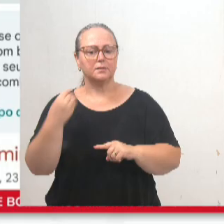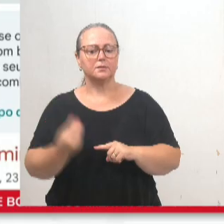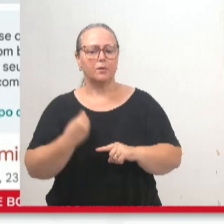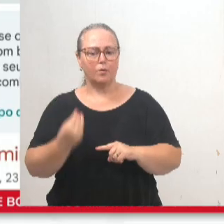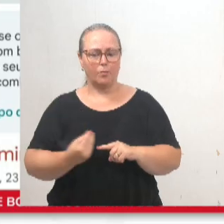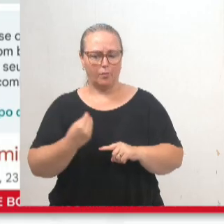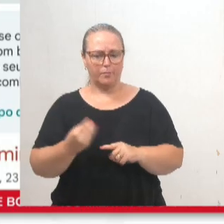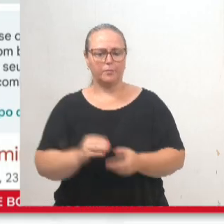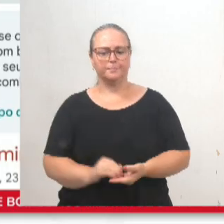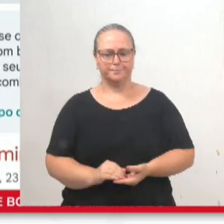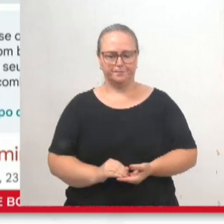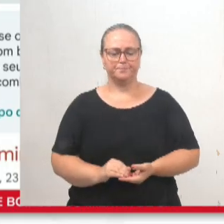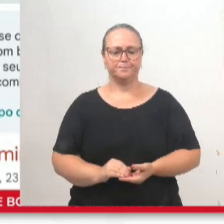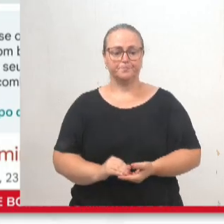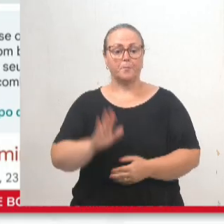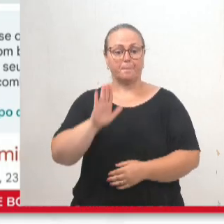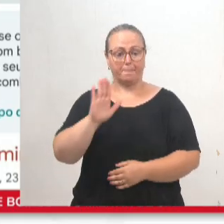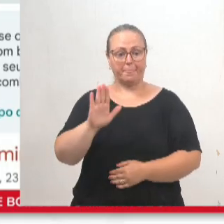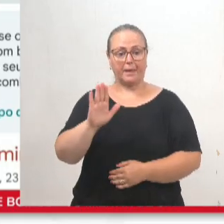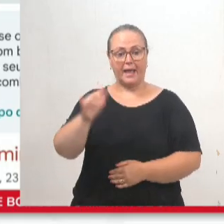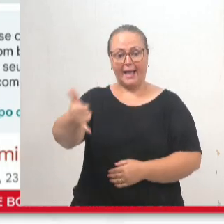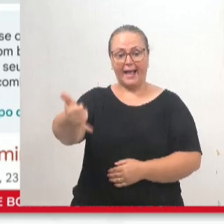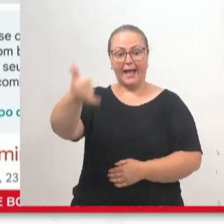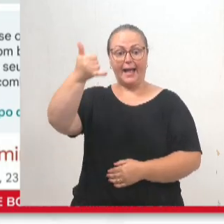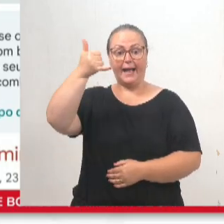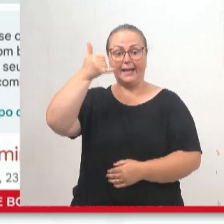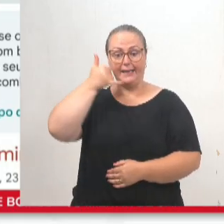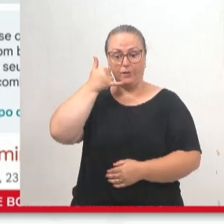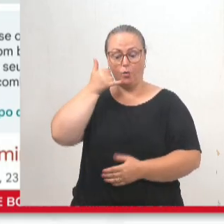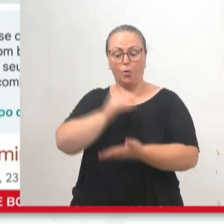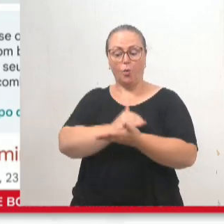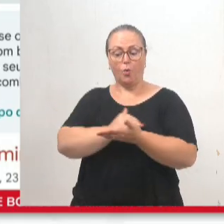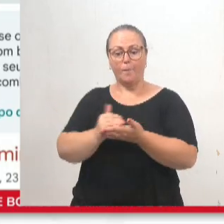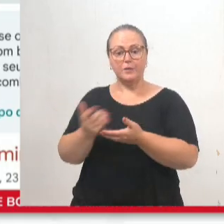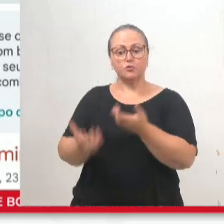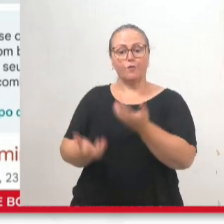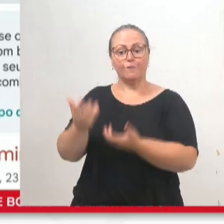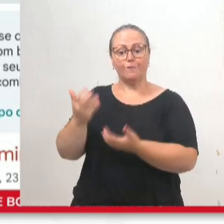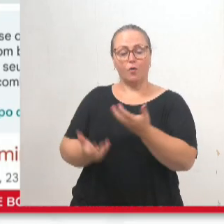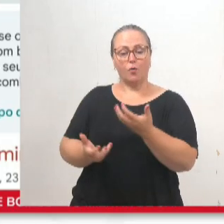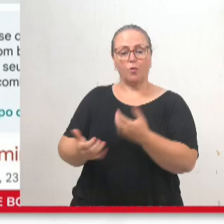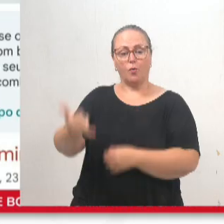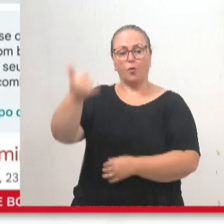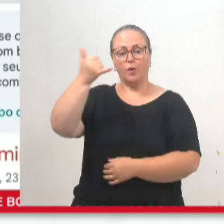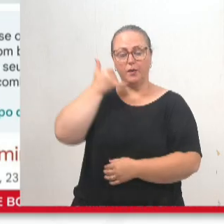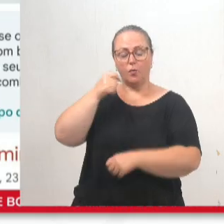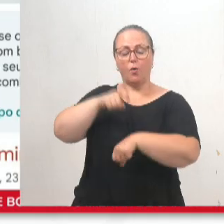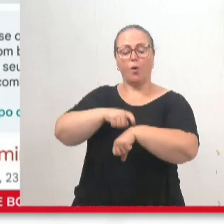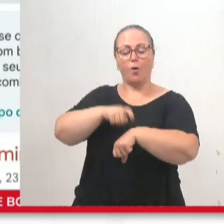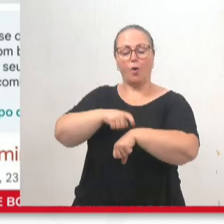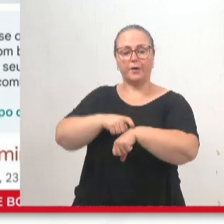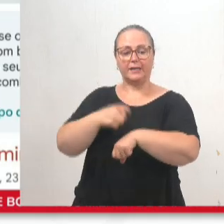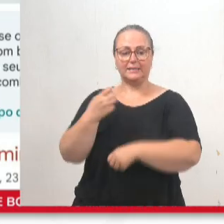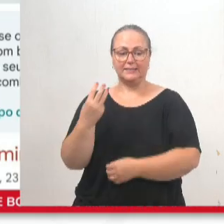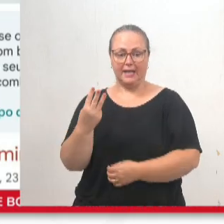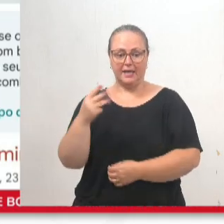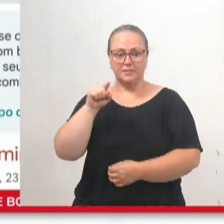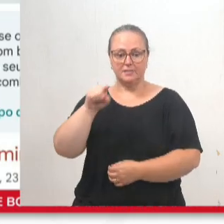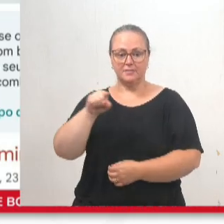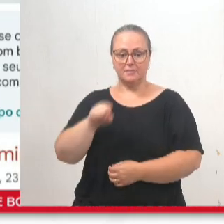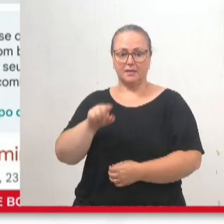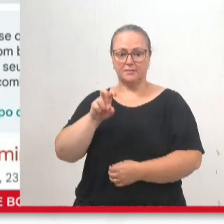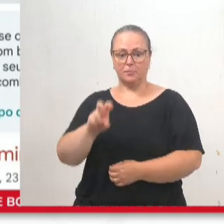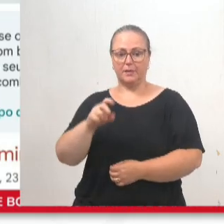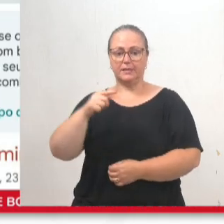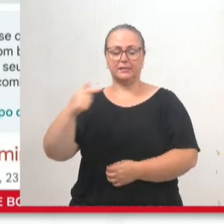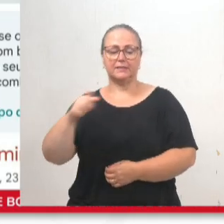uma ideia, o horário da primeira ligação do incêndio, que chegou aqui, foi às 15h57. Todas essas informações nós temos